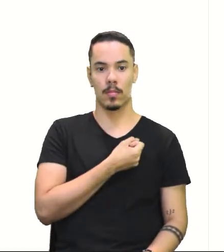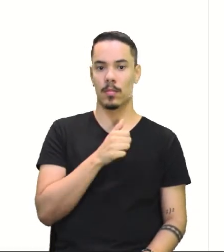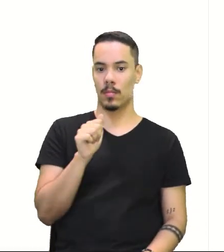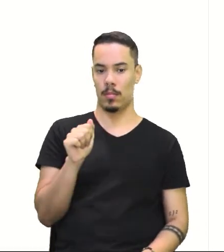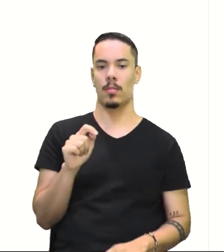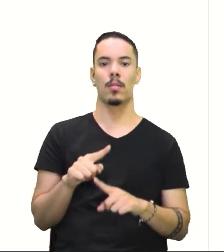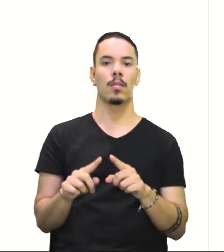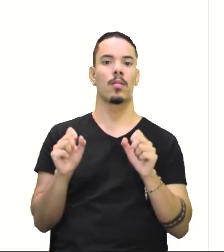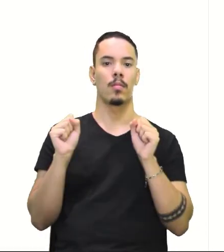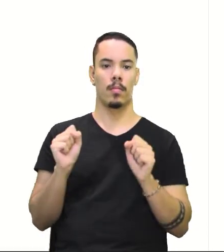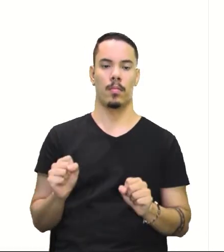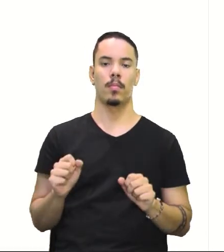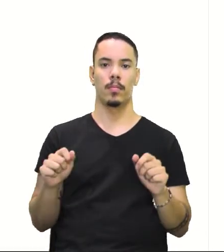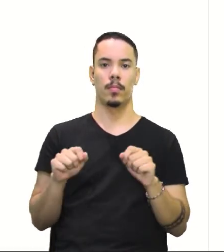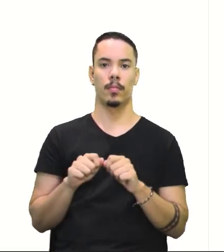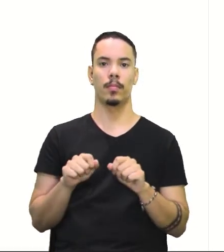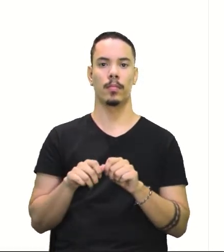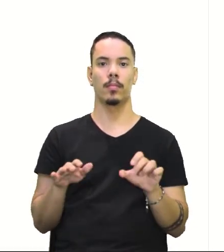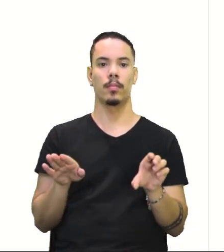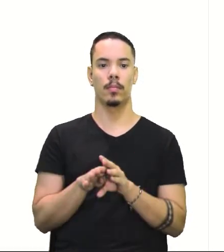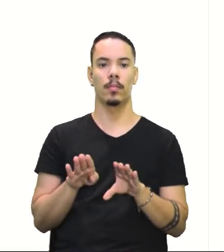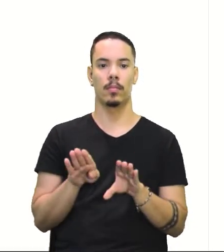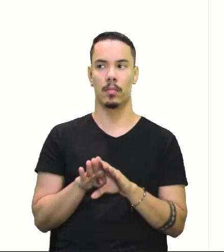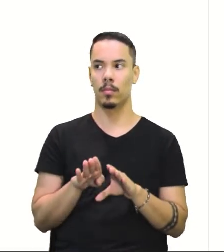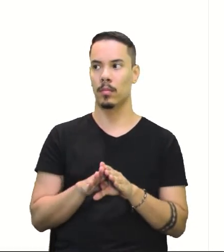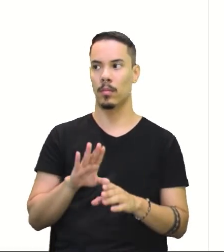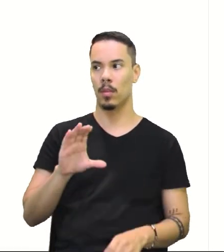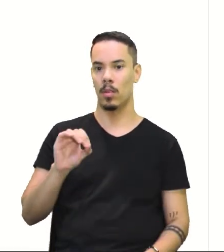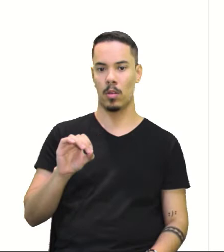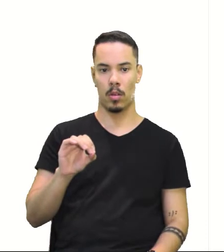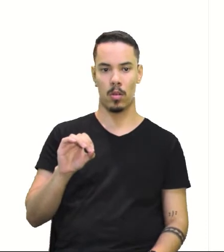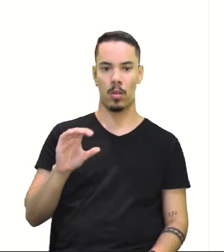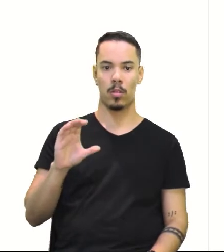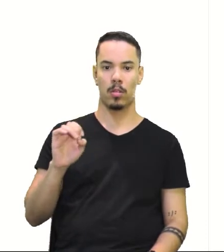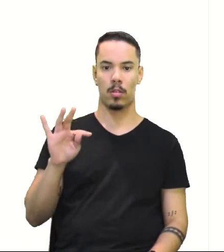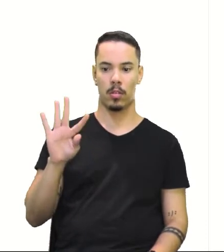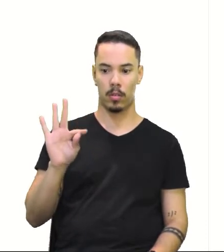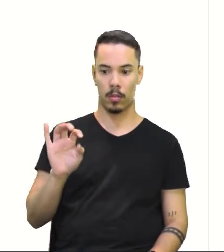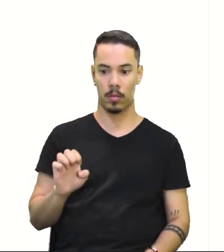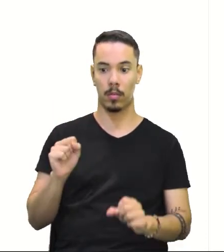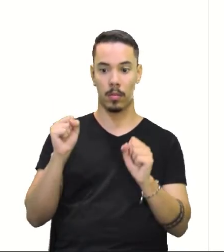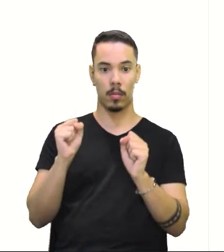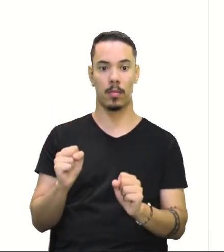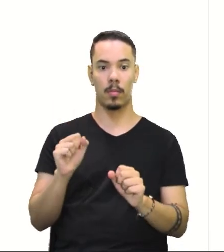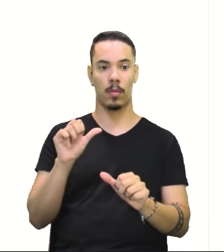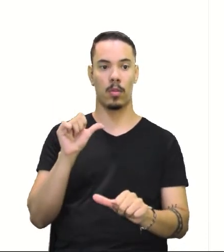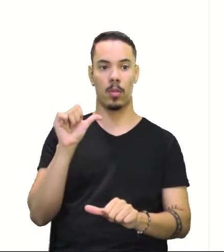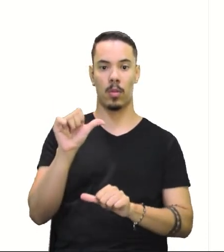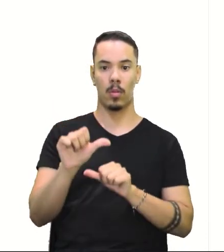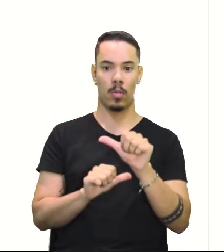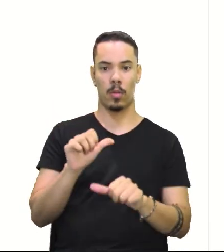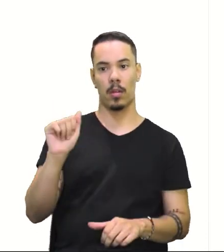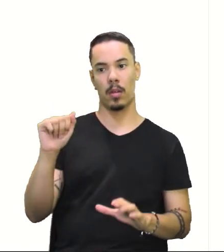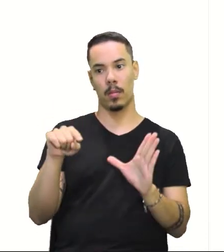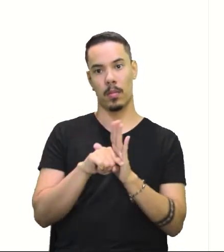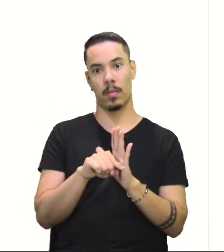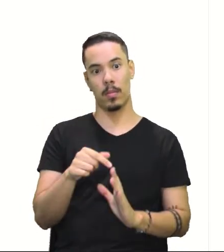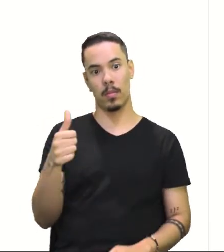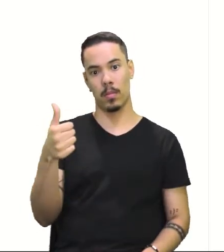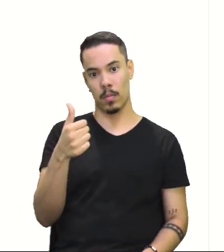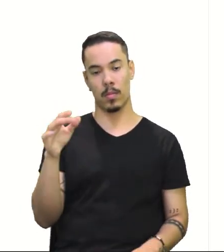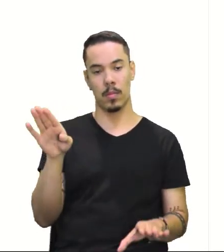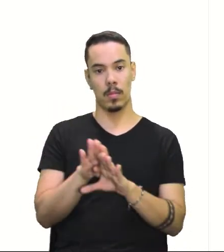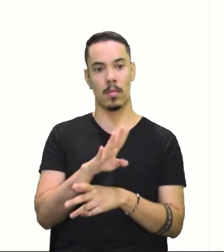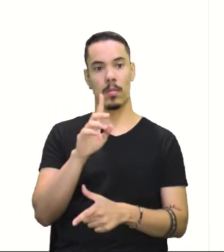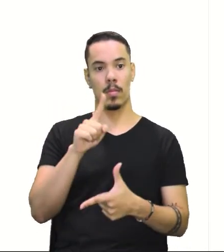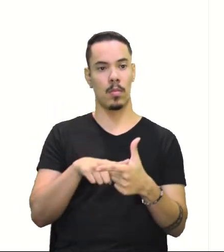até montar o nosso quociente, Sabe o que a gente pode fazer? A gente pode trocar o A por menos 1 e dividir tudo de